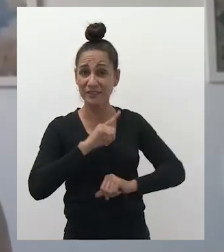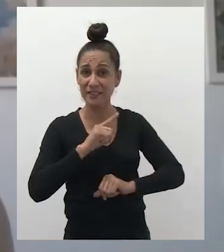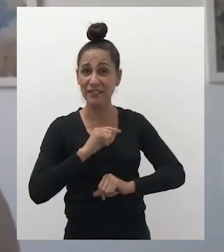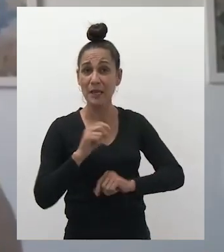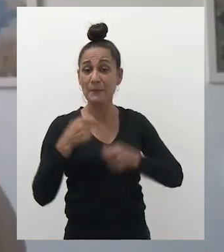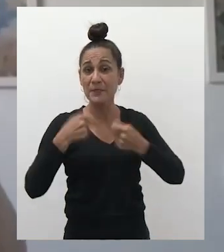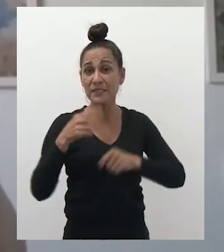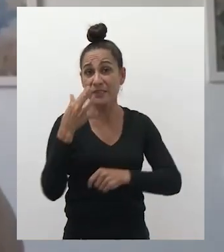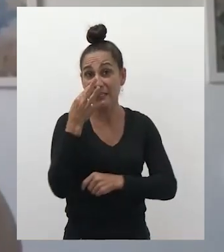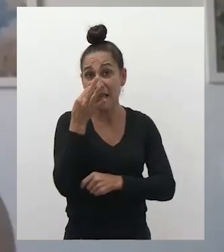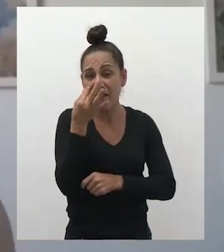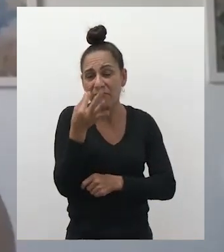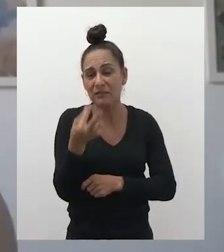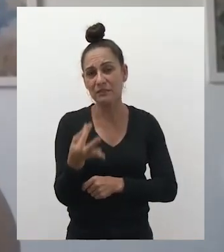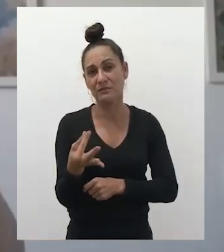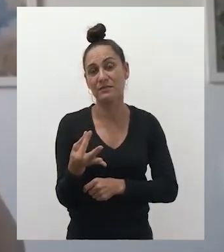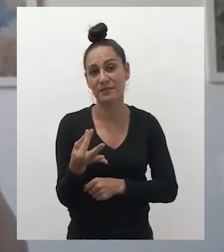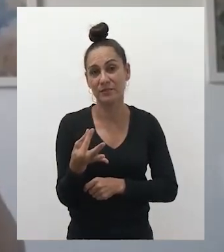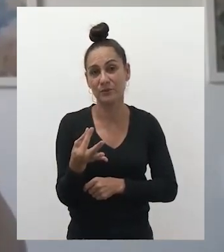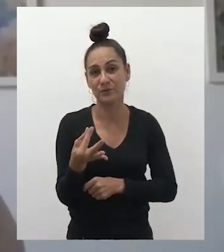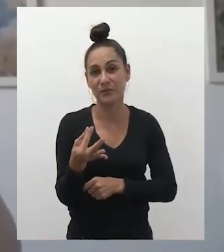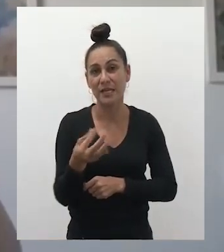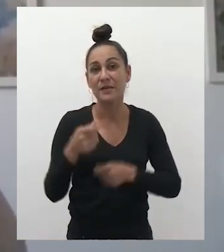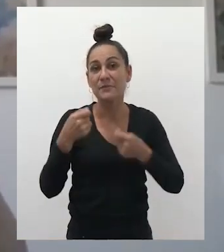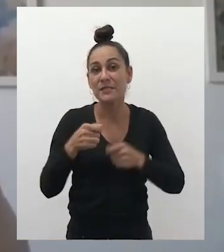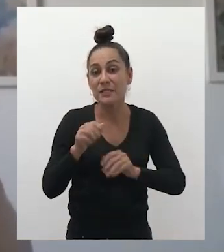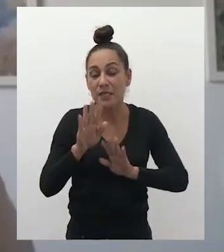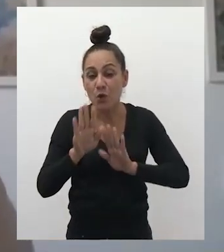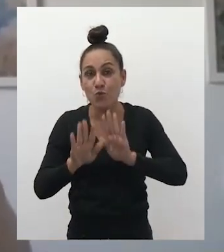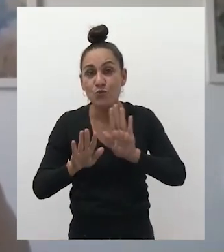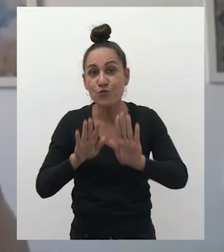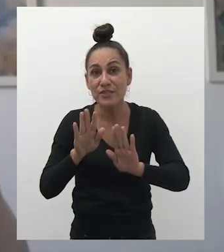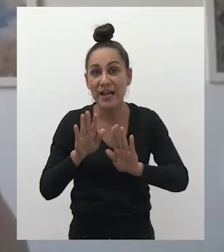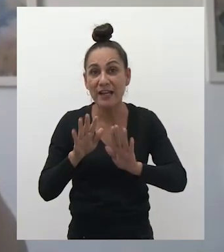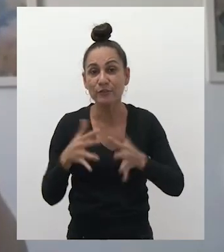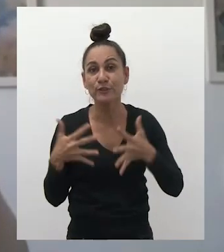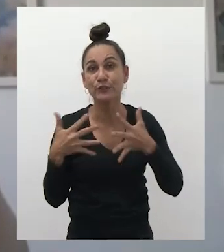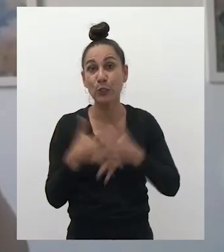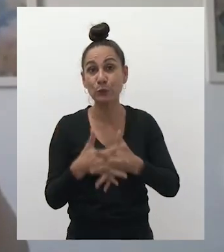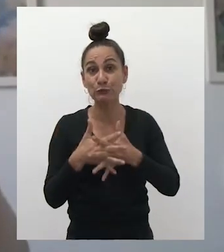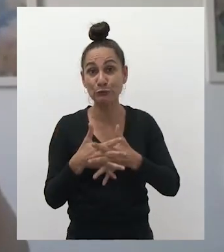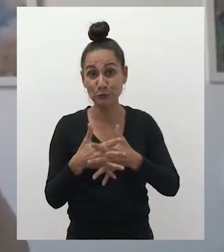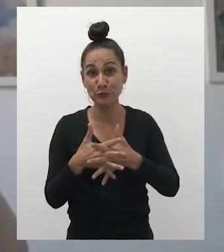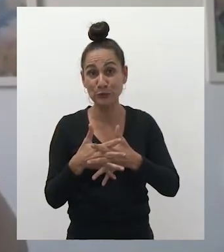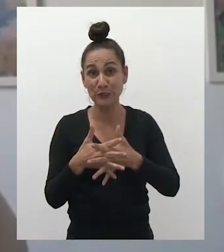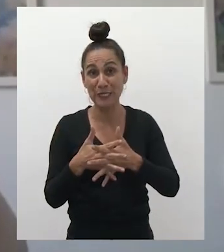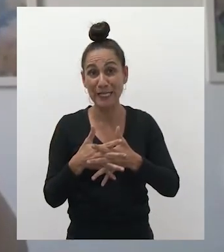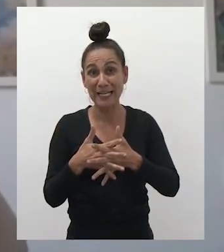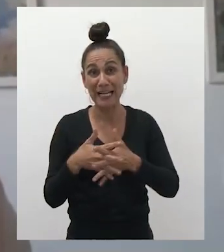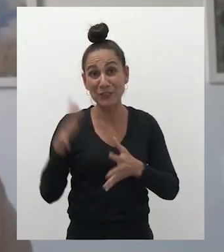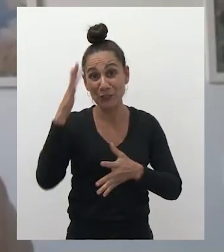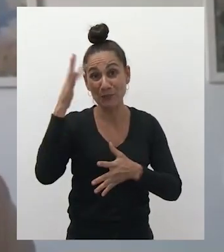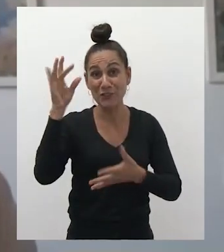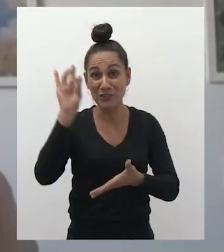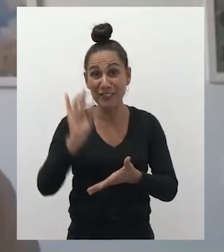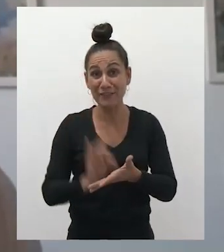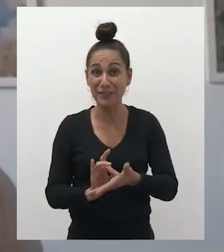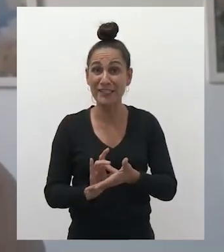muito atento, tiver muita cuidade, a gente se engana. Então, é um trabalho